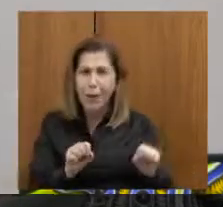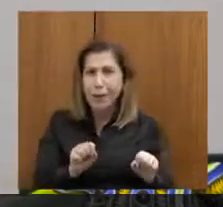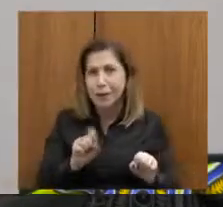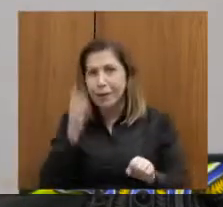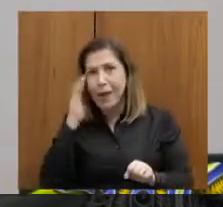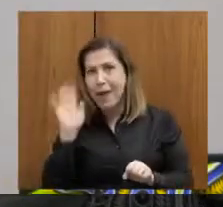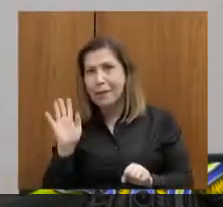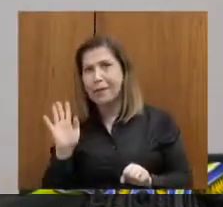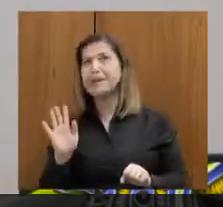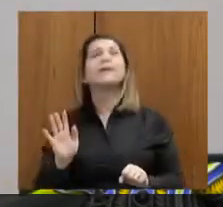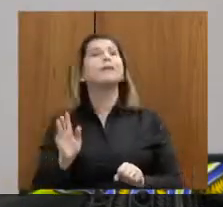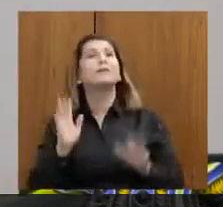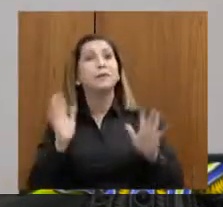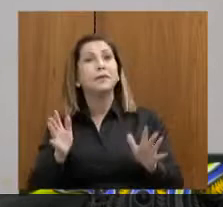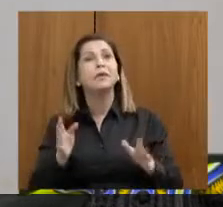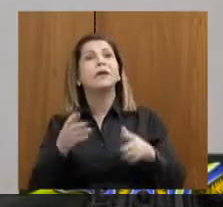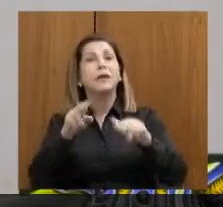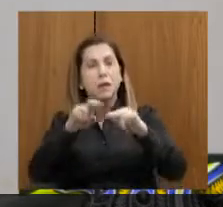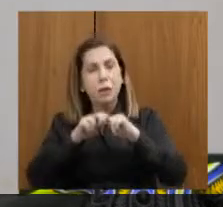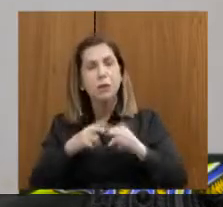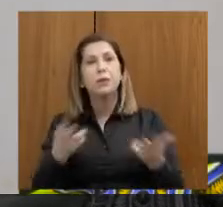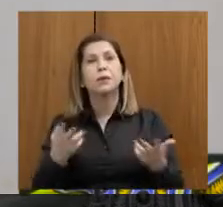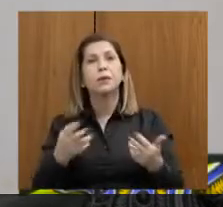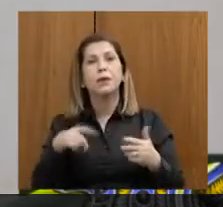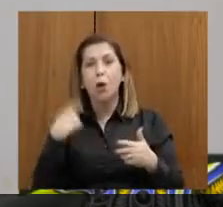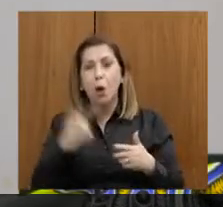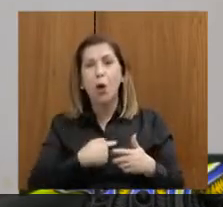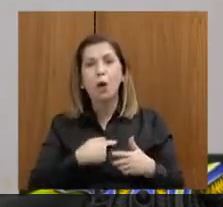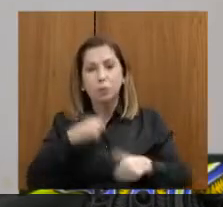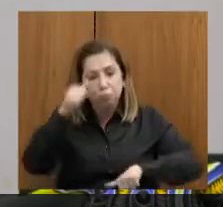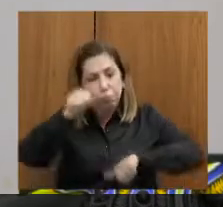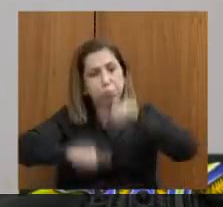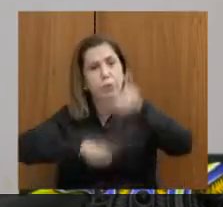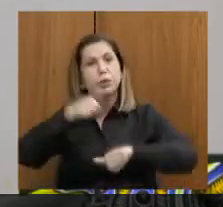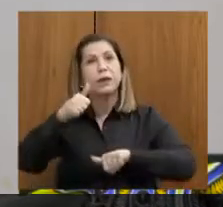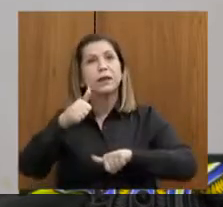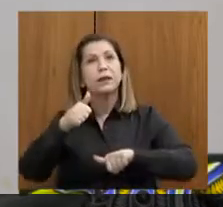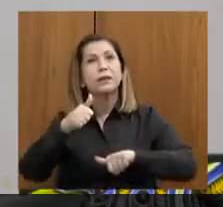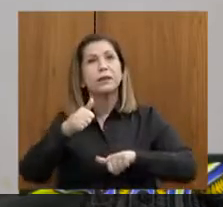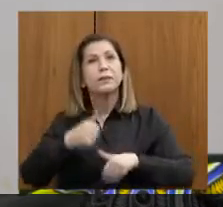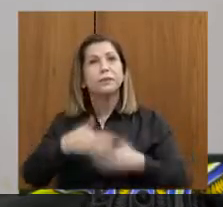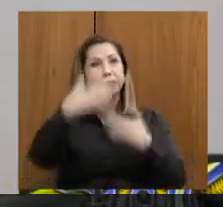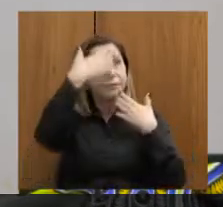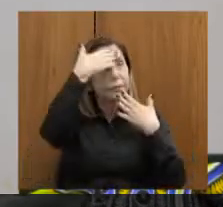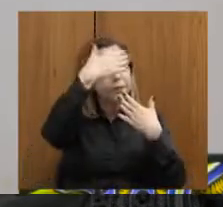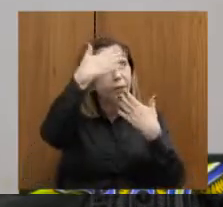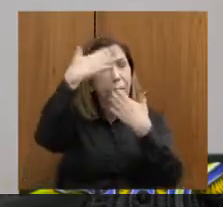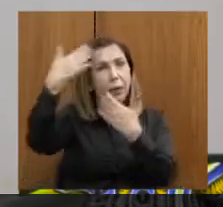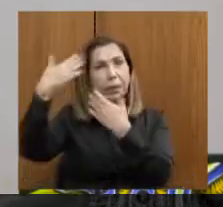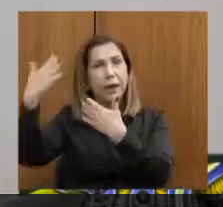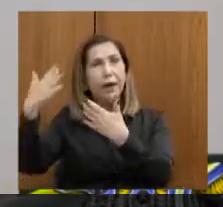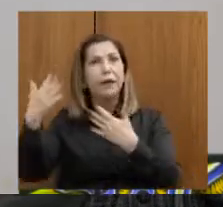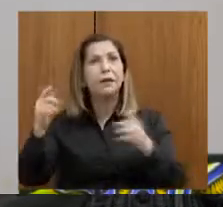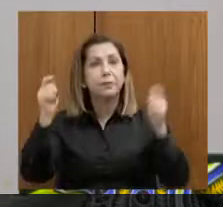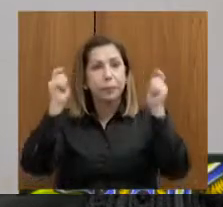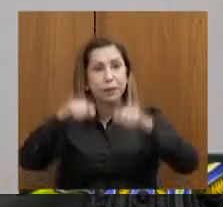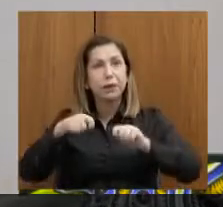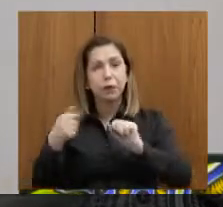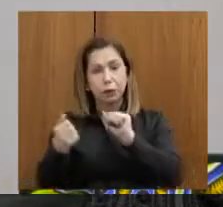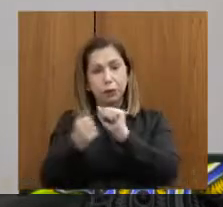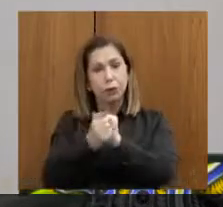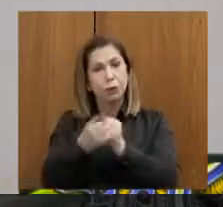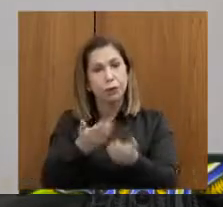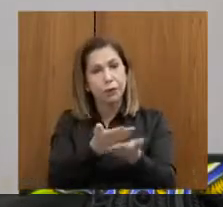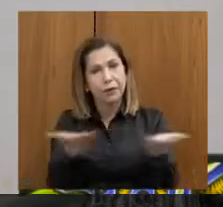não é isso é isso também é um ato revolucionário então obrigada por permitir que eu faça isso